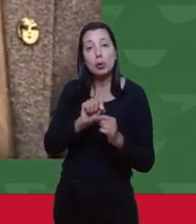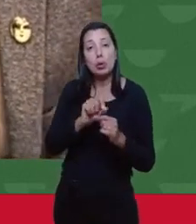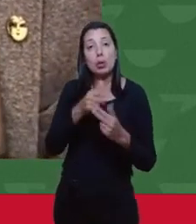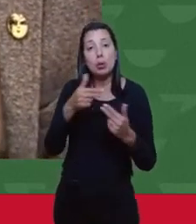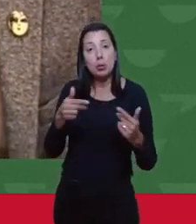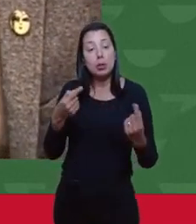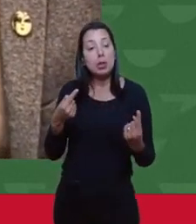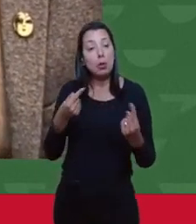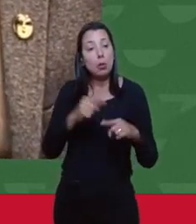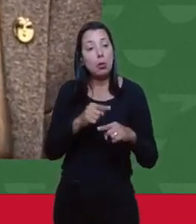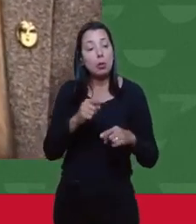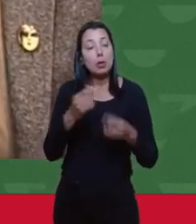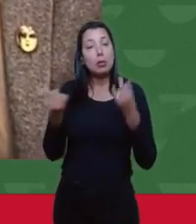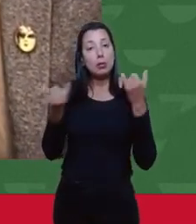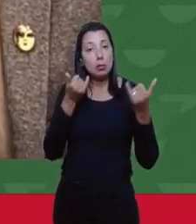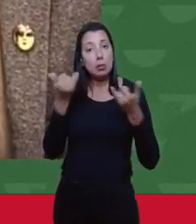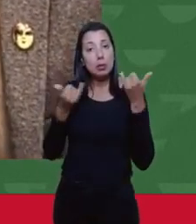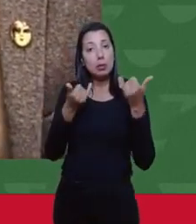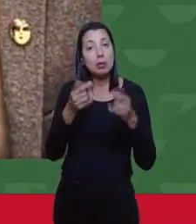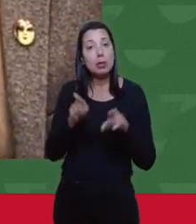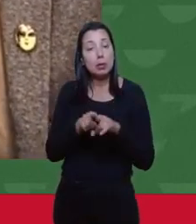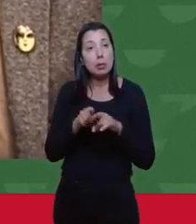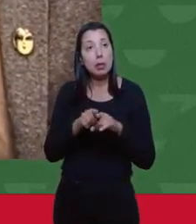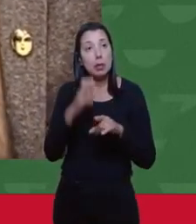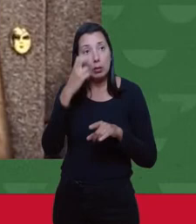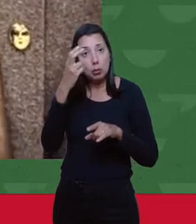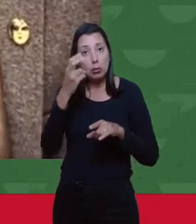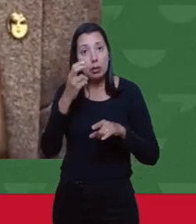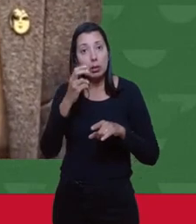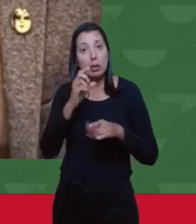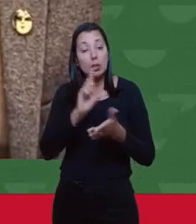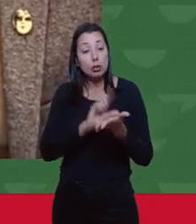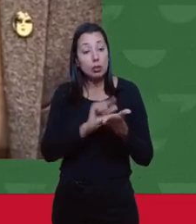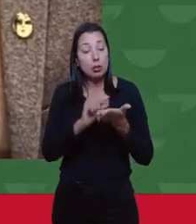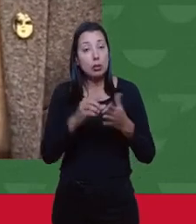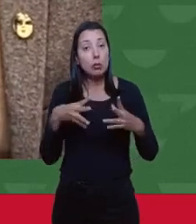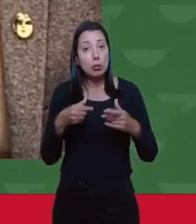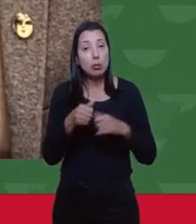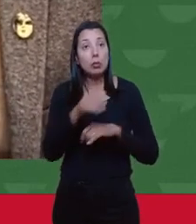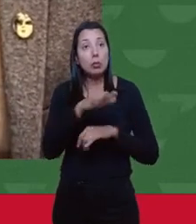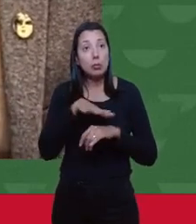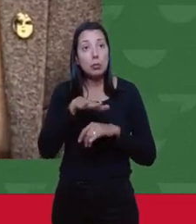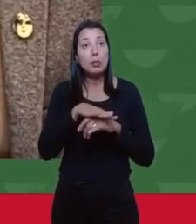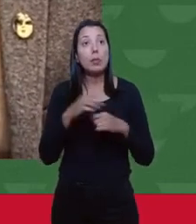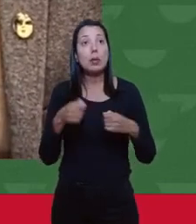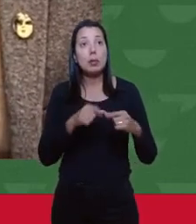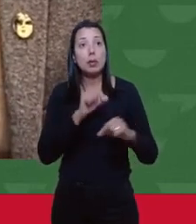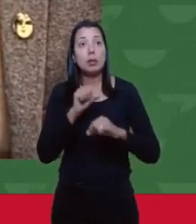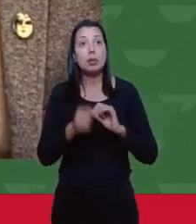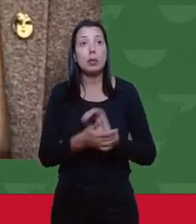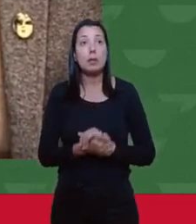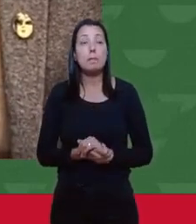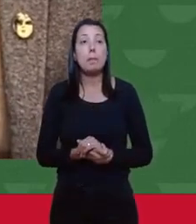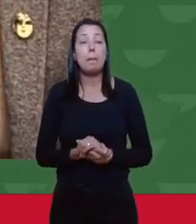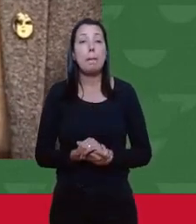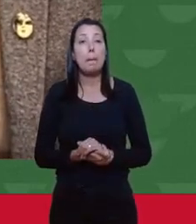questão do combate à desinformação, que a cultura digital está chegando a todo mundo, e aí a gente precisa